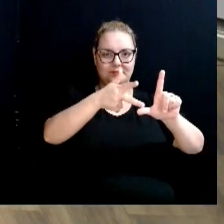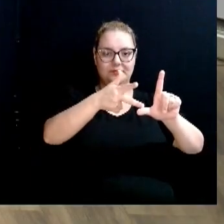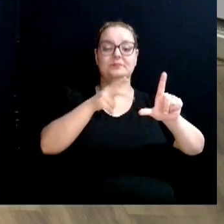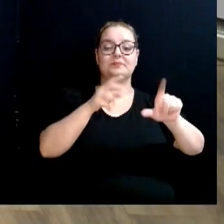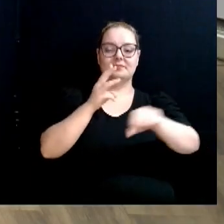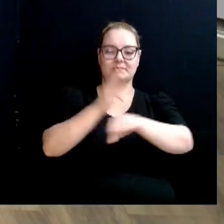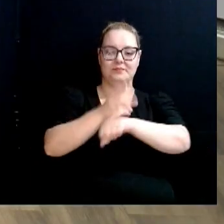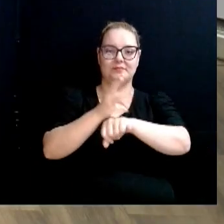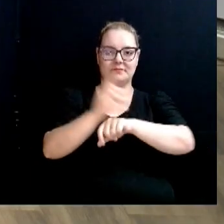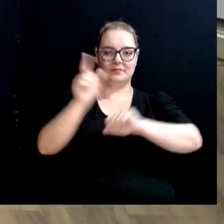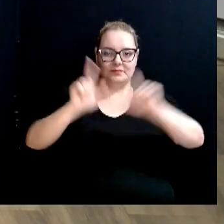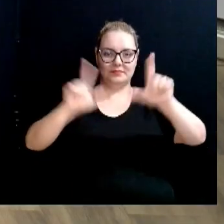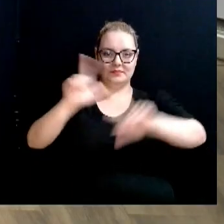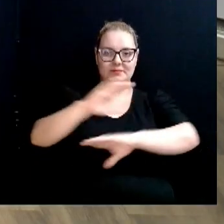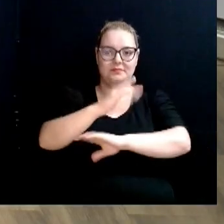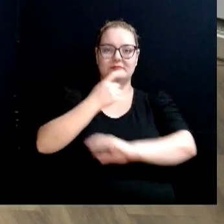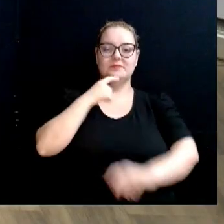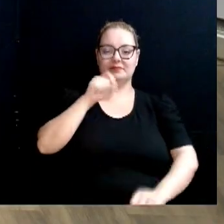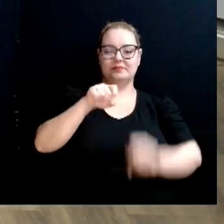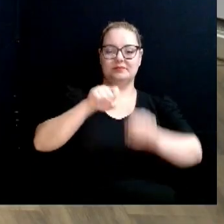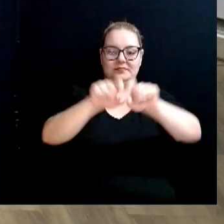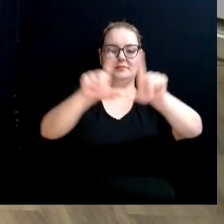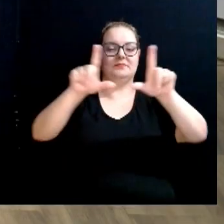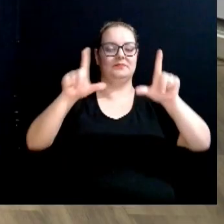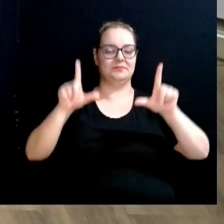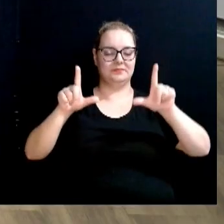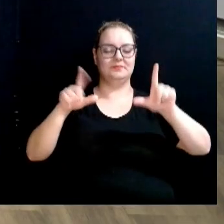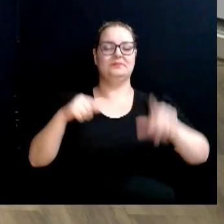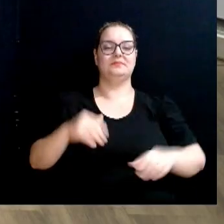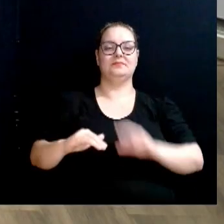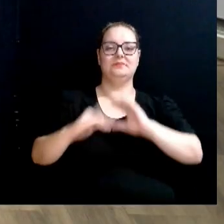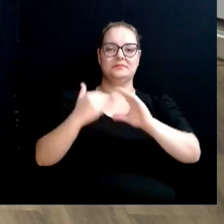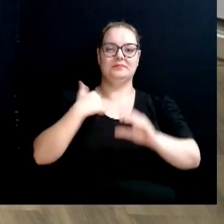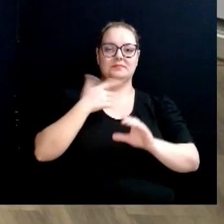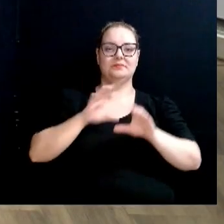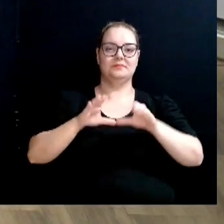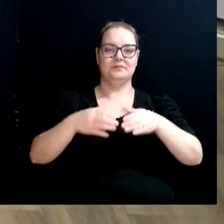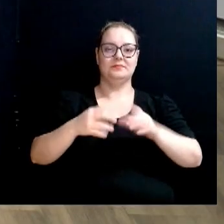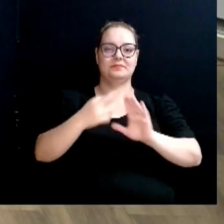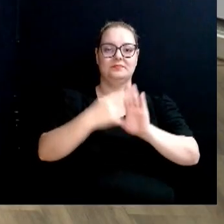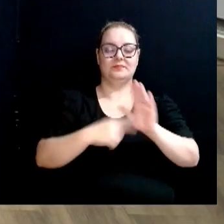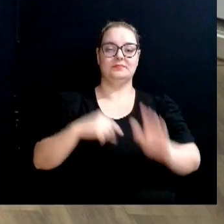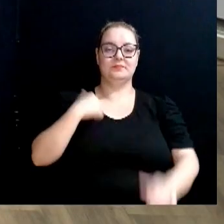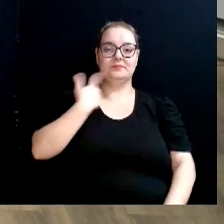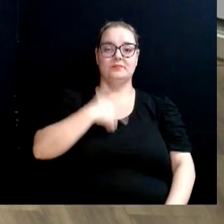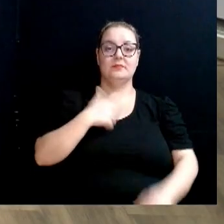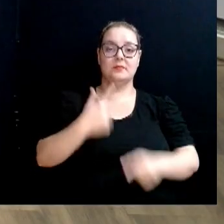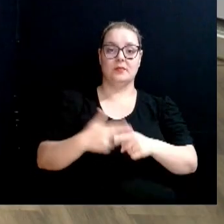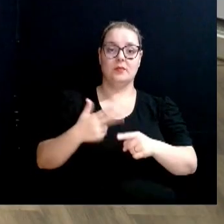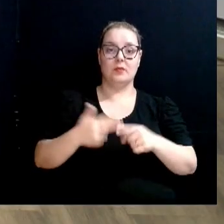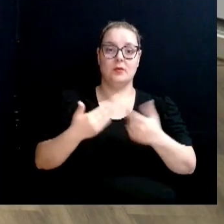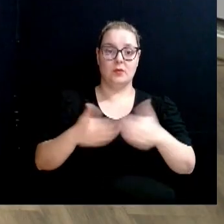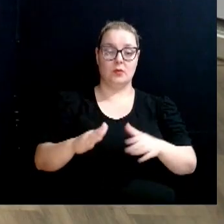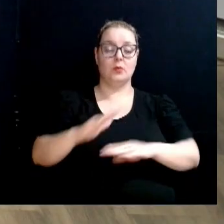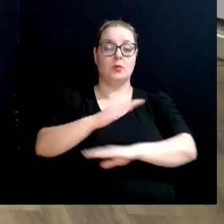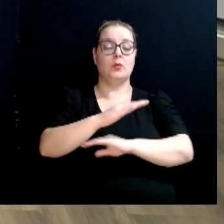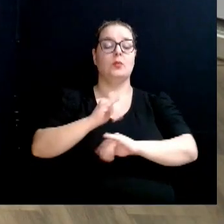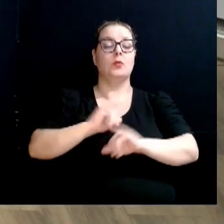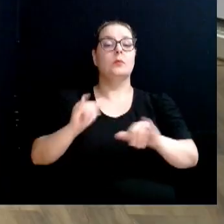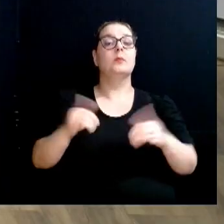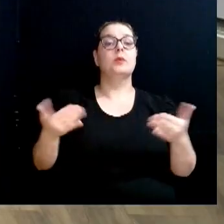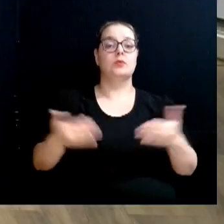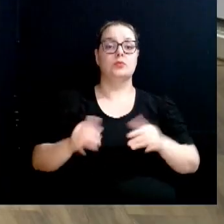manda direto a sua mensagem para a nossa redação. A gente abre o Câmara Notícia de hoje com as notícias